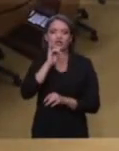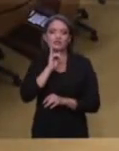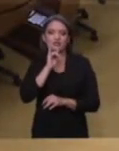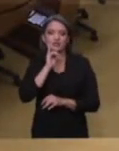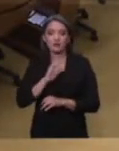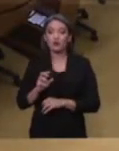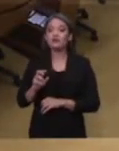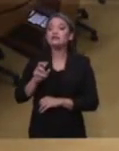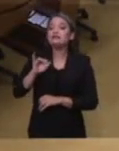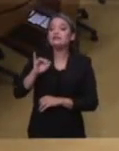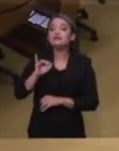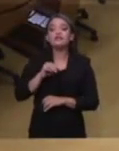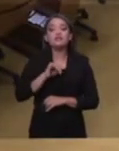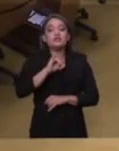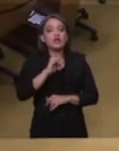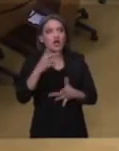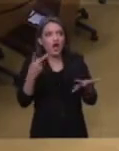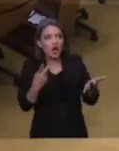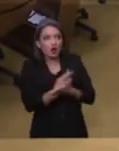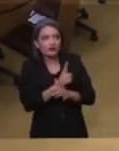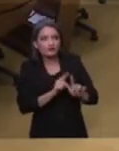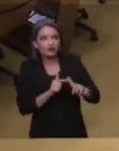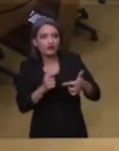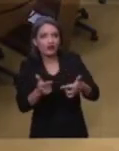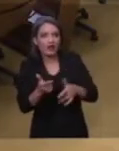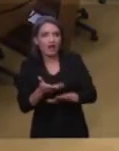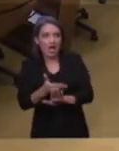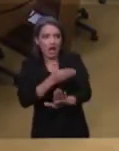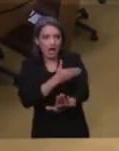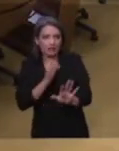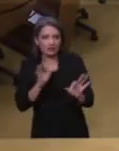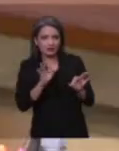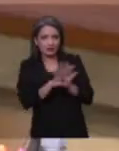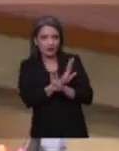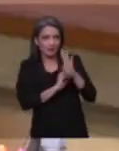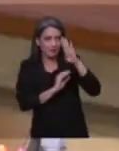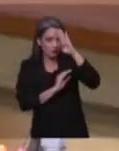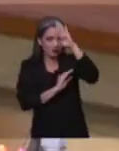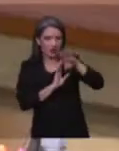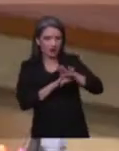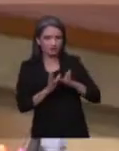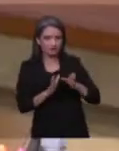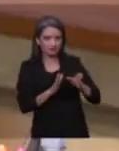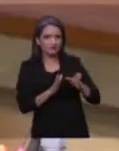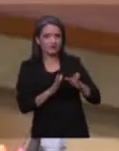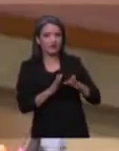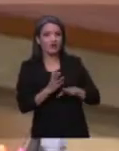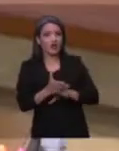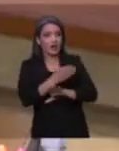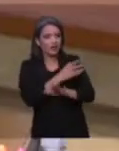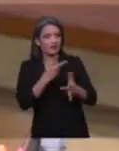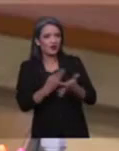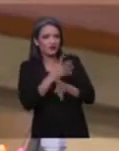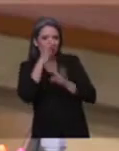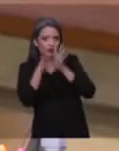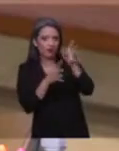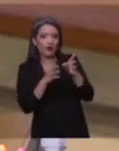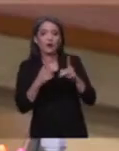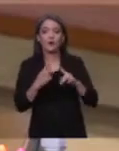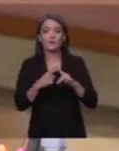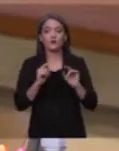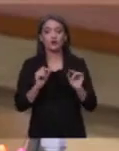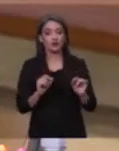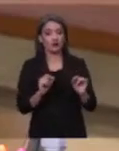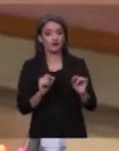ação anterior ao encerramento do exercício do mandato do ex-presidente. Porque